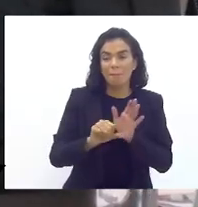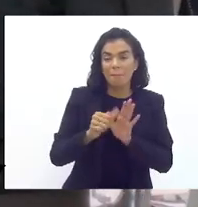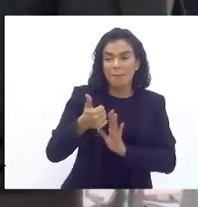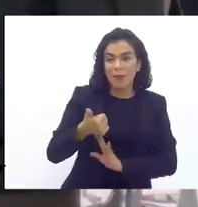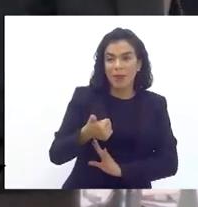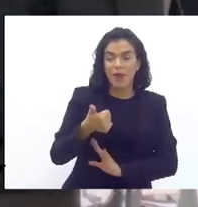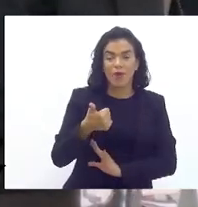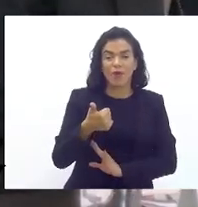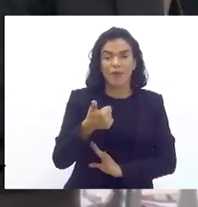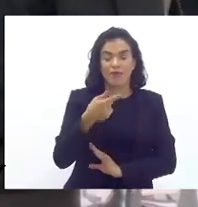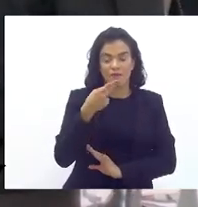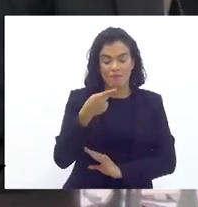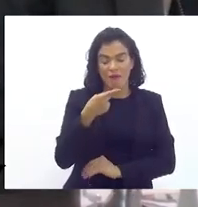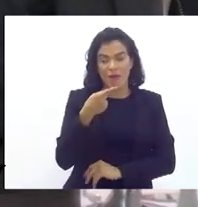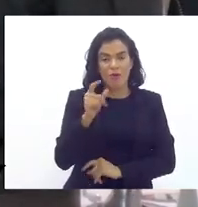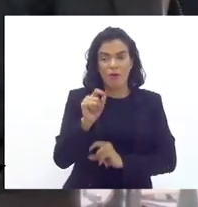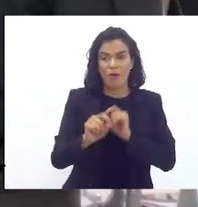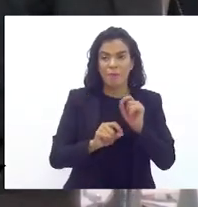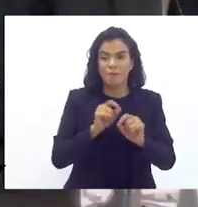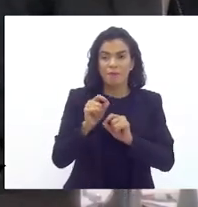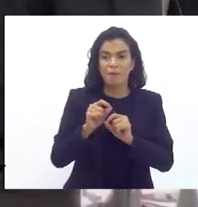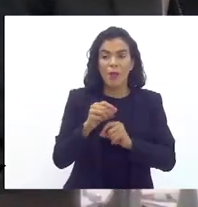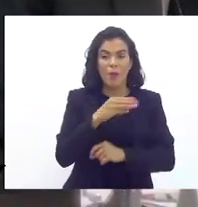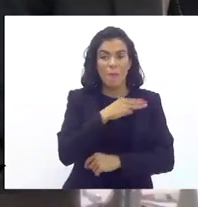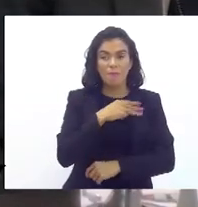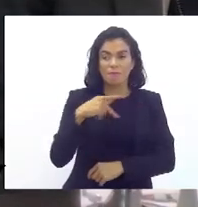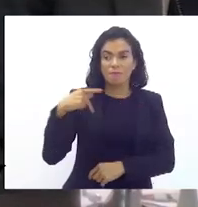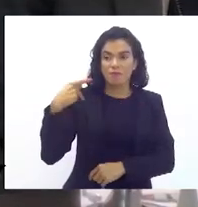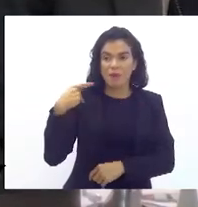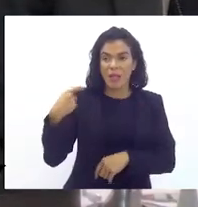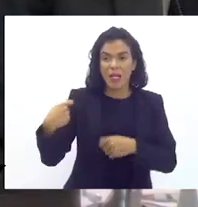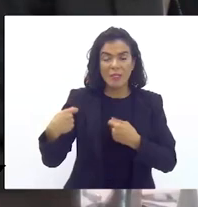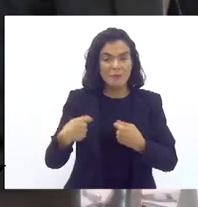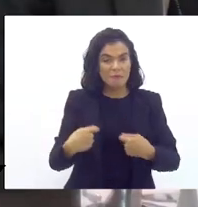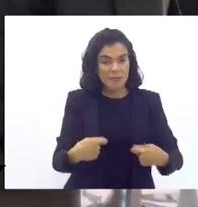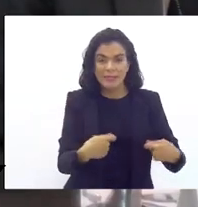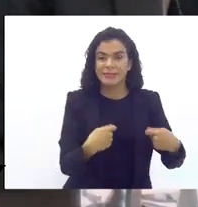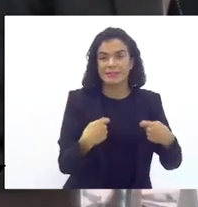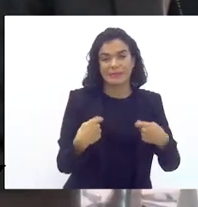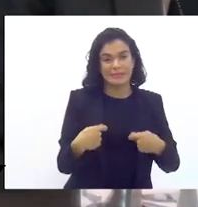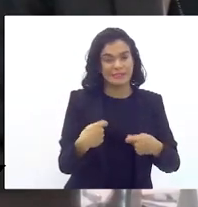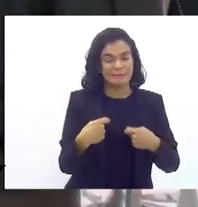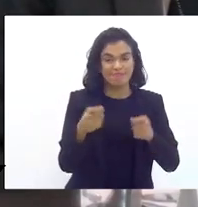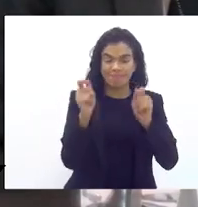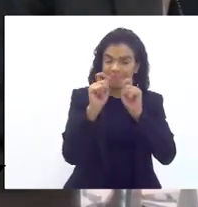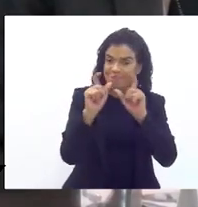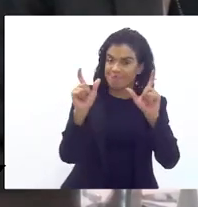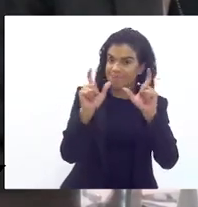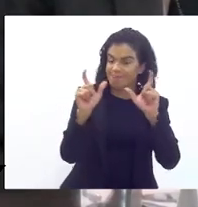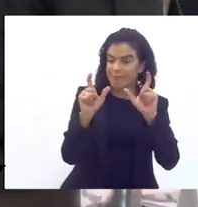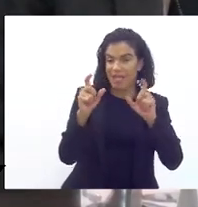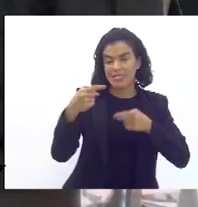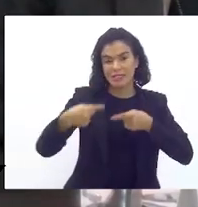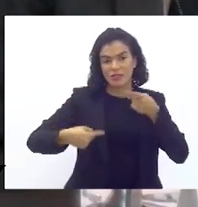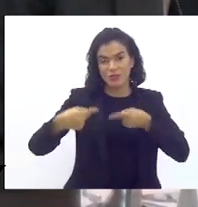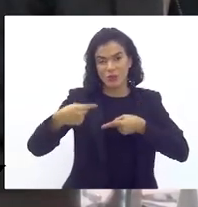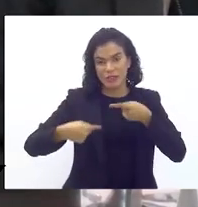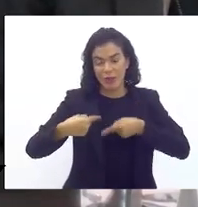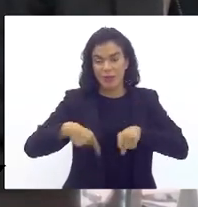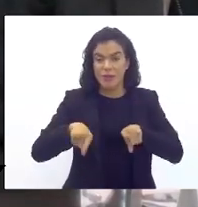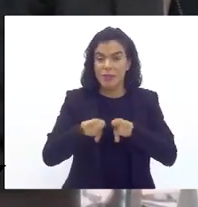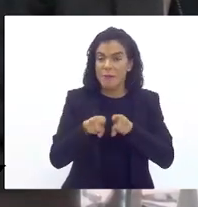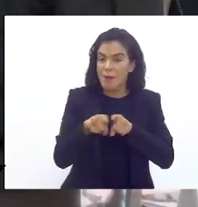reconhecimento né De quanto que o ministério público ele precisa Estar atento essa discussão e precisa